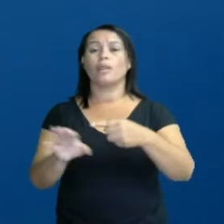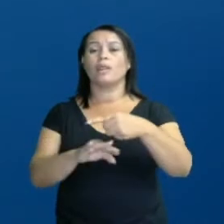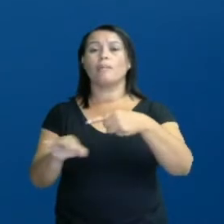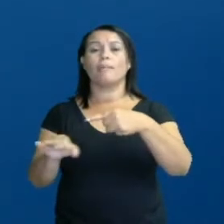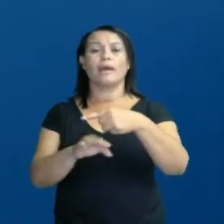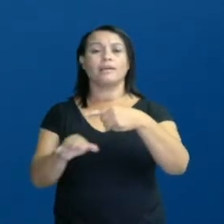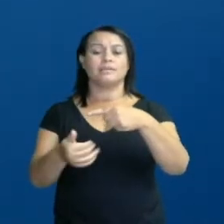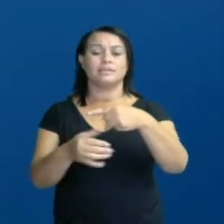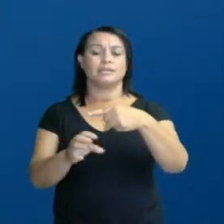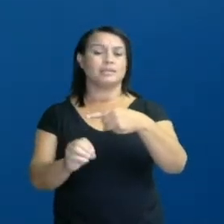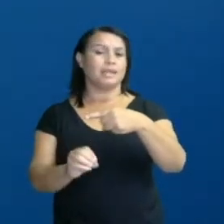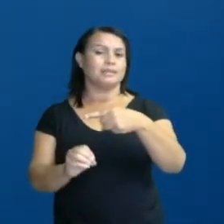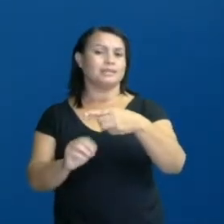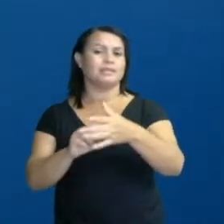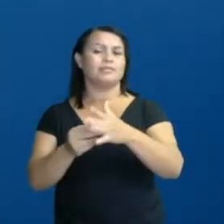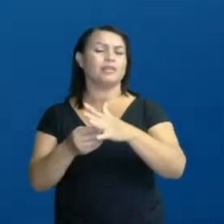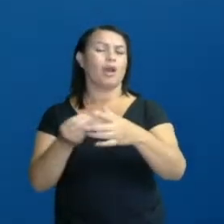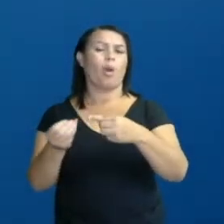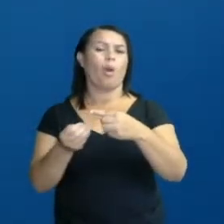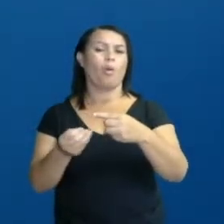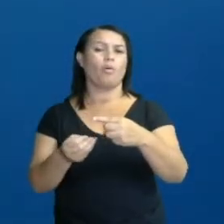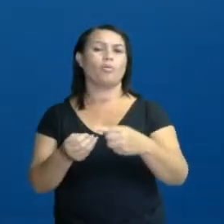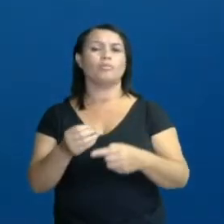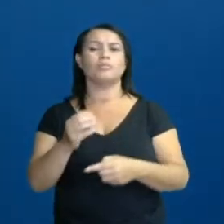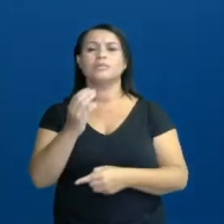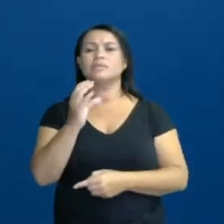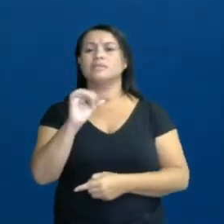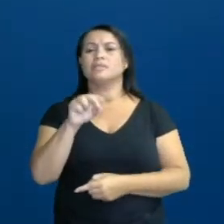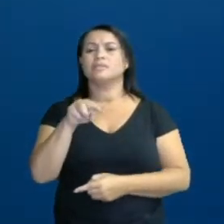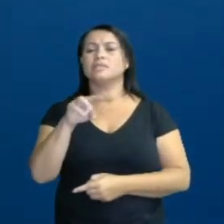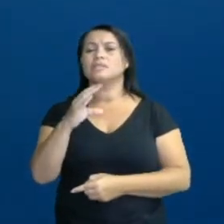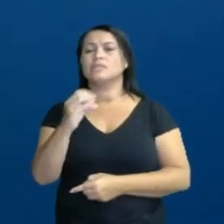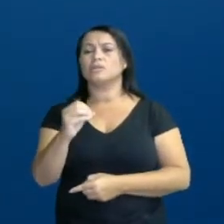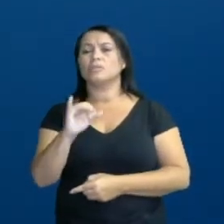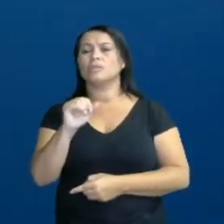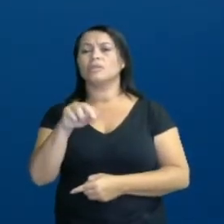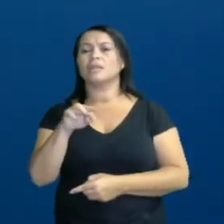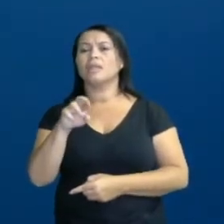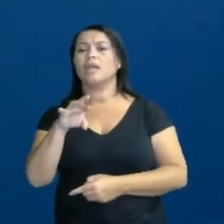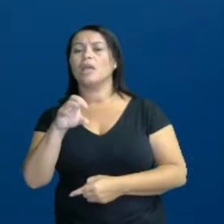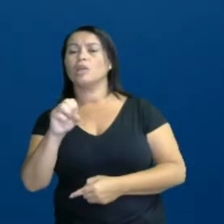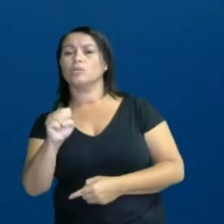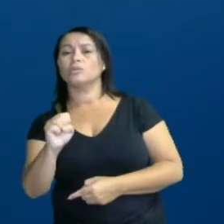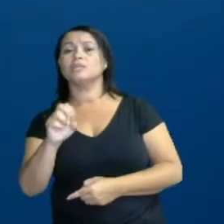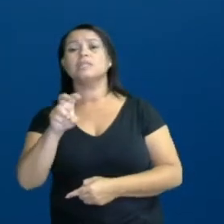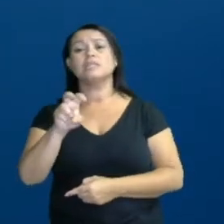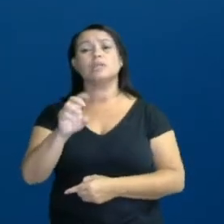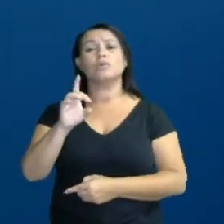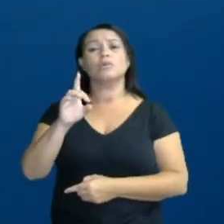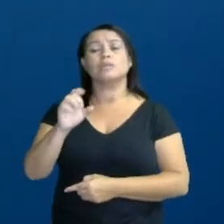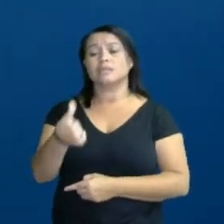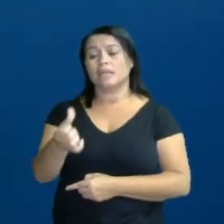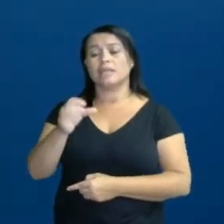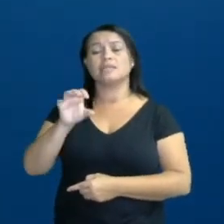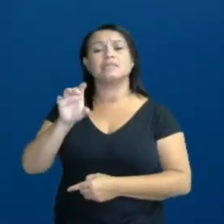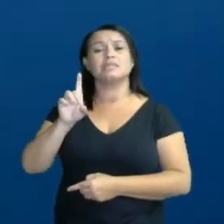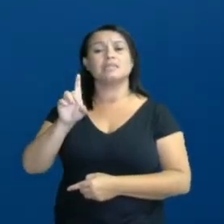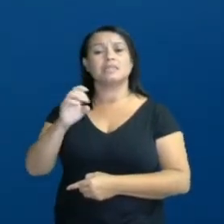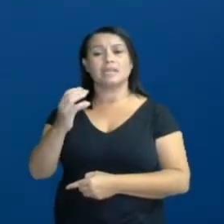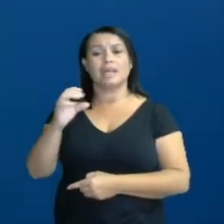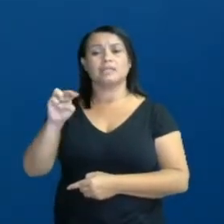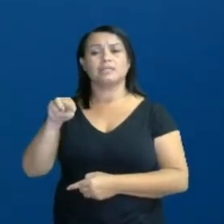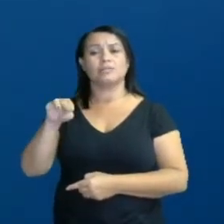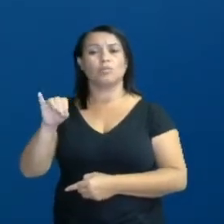base 10. Como é que se lê? 5 inteiro e 6 décimos, ó. Aqui eu tenho décimos. Já está dizendo que